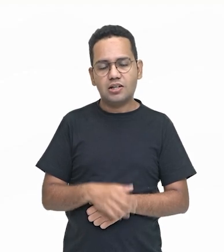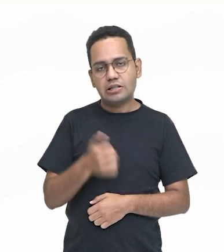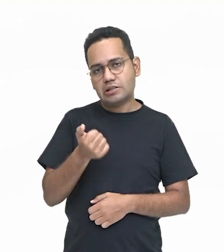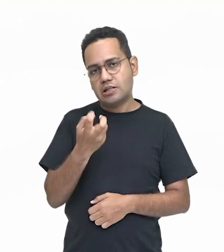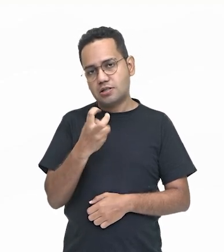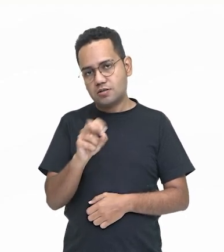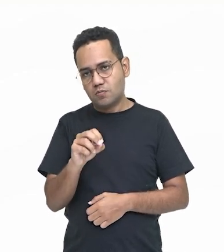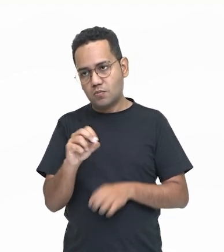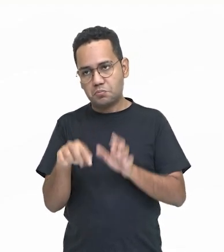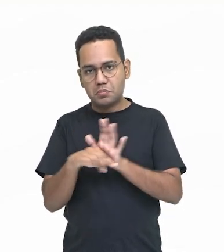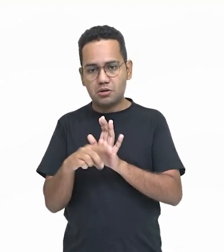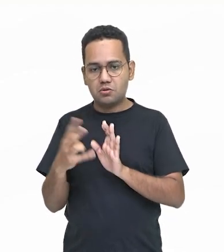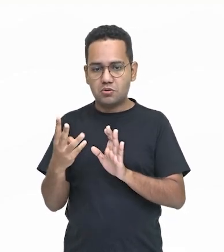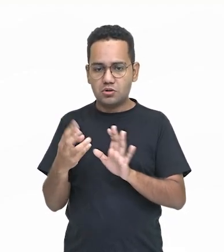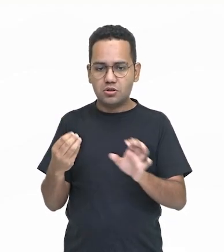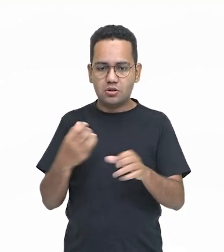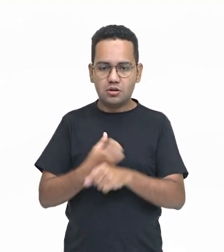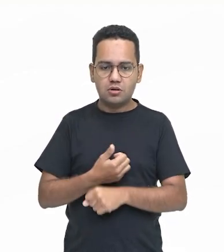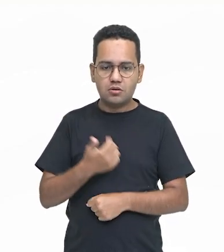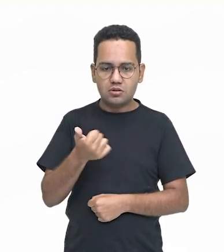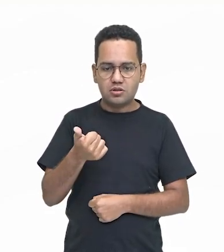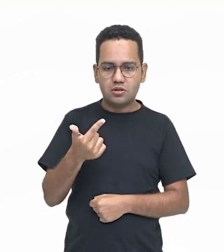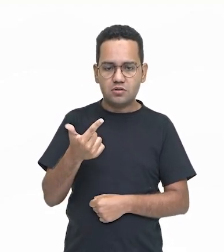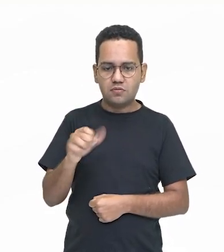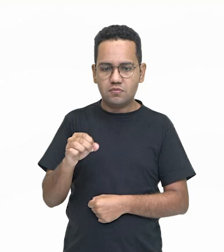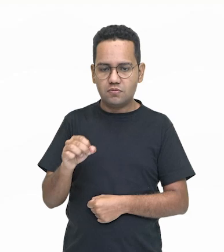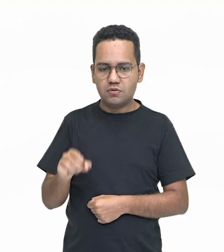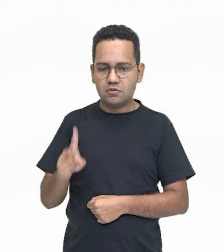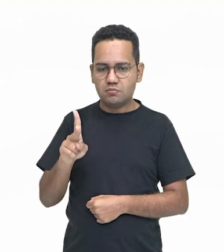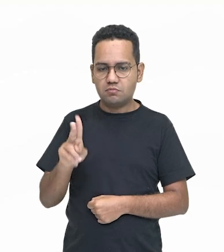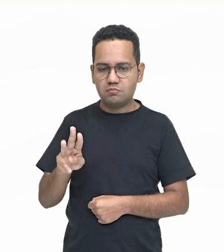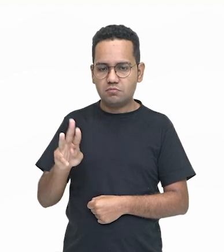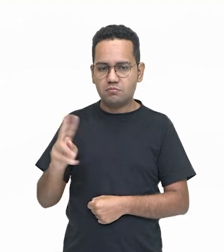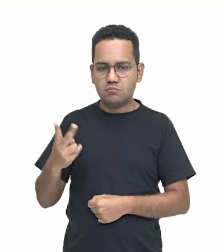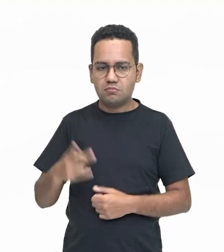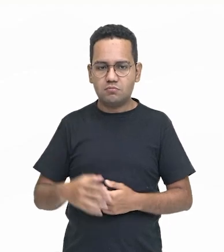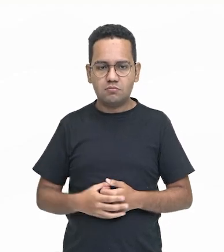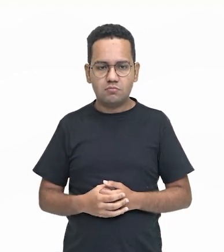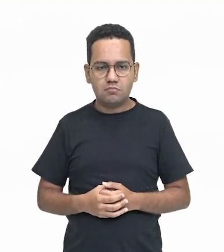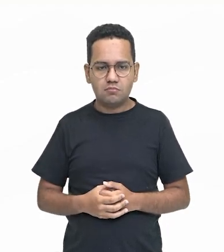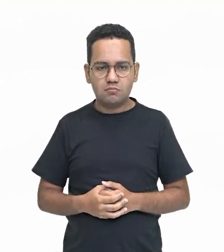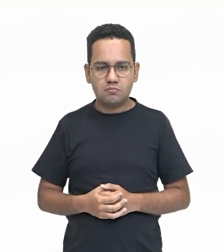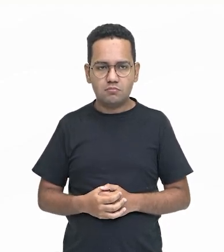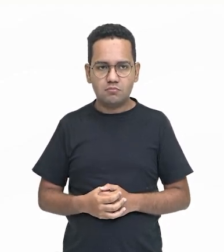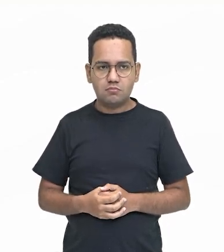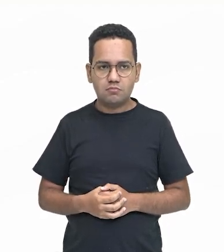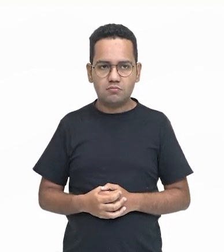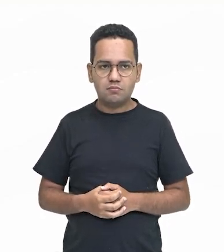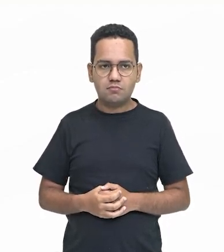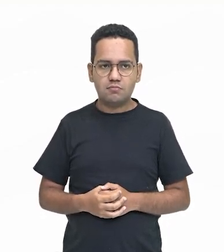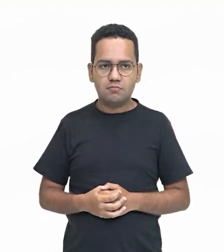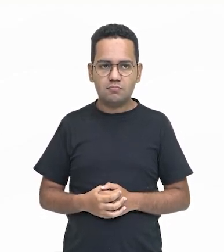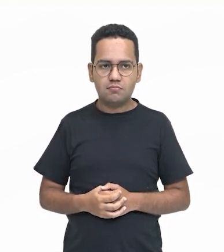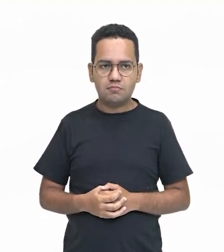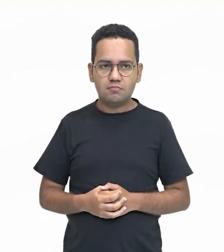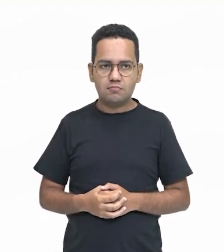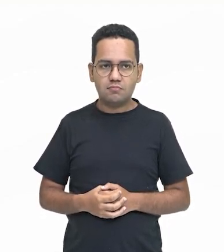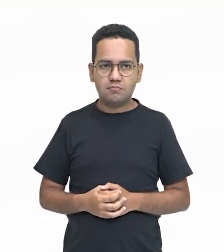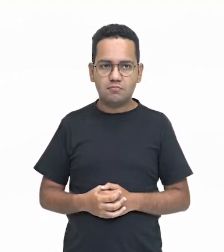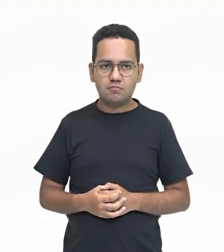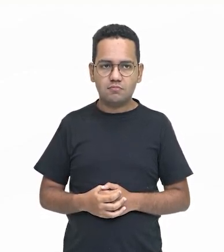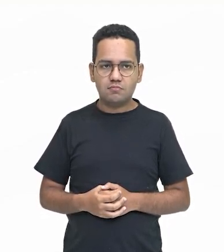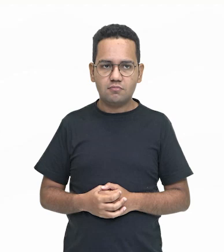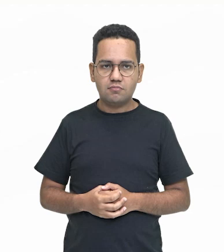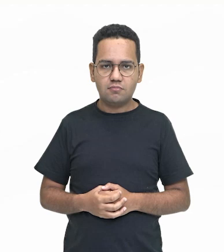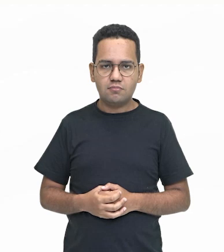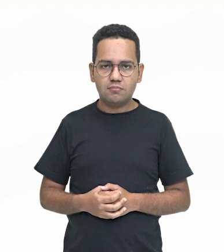120 kWh de economia. Esses 120 kWh de economia, tá? Esses 120